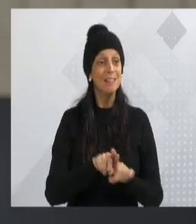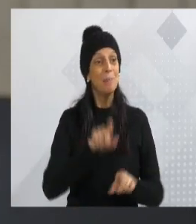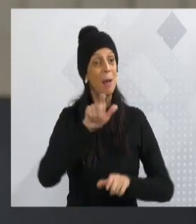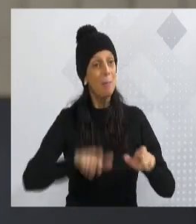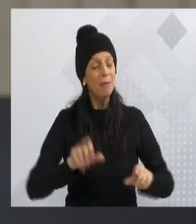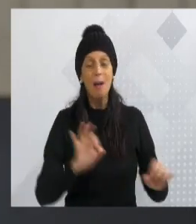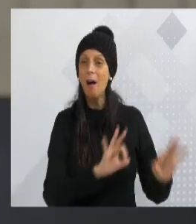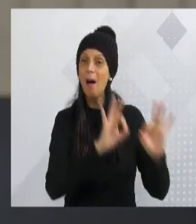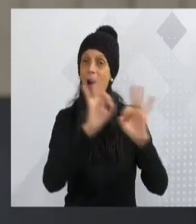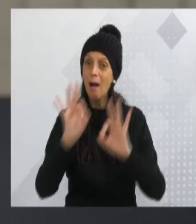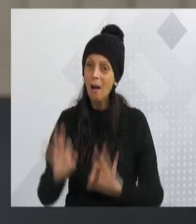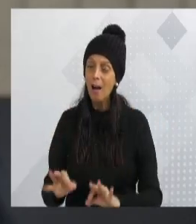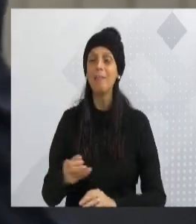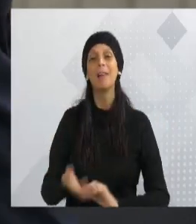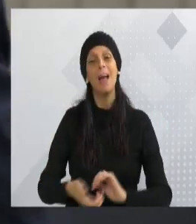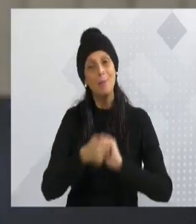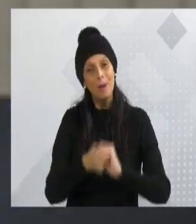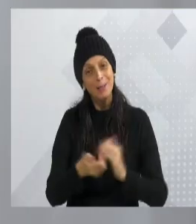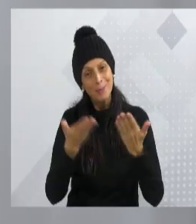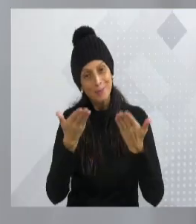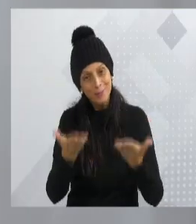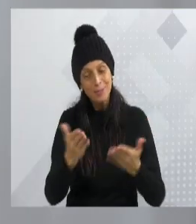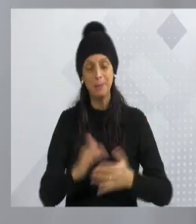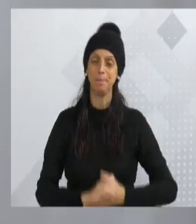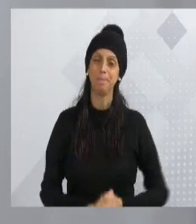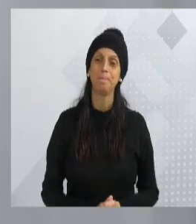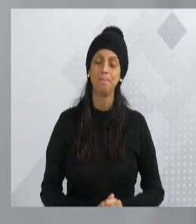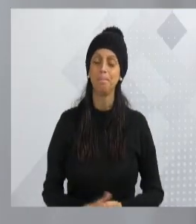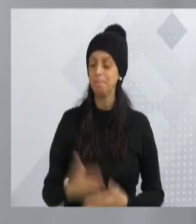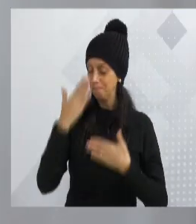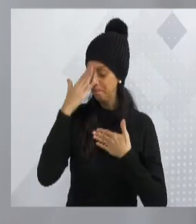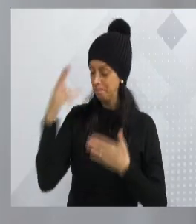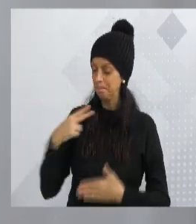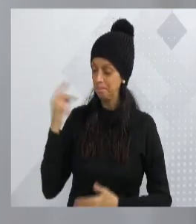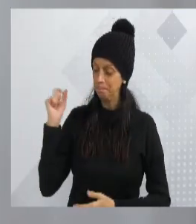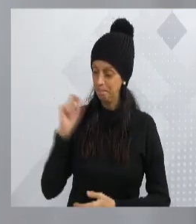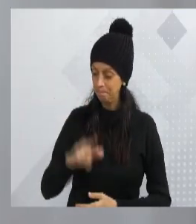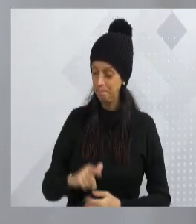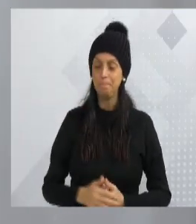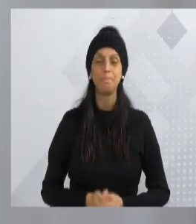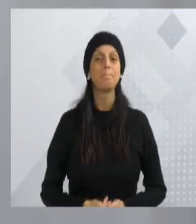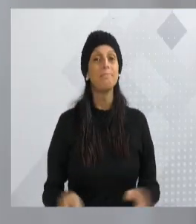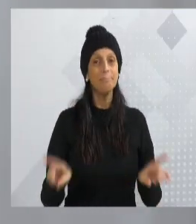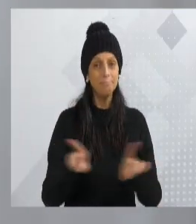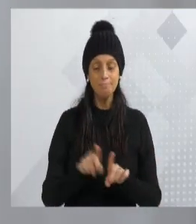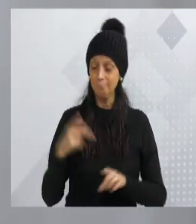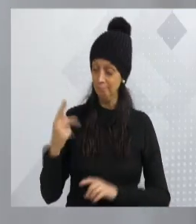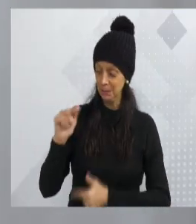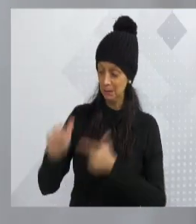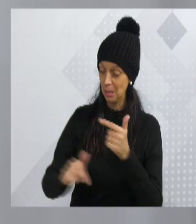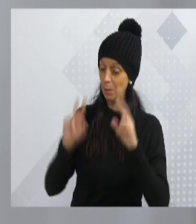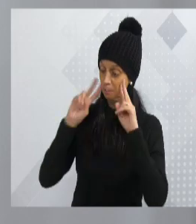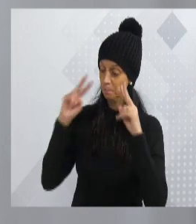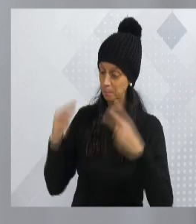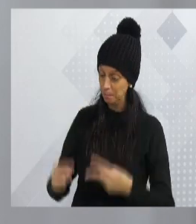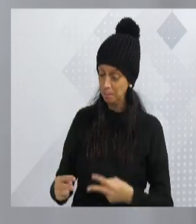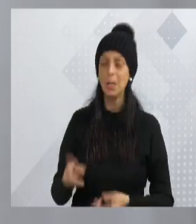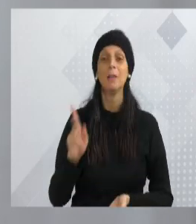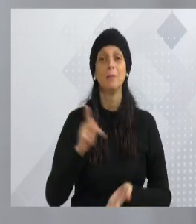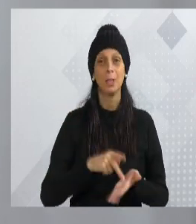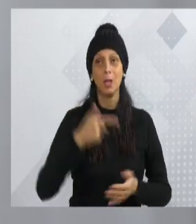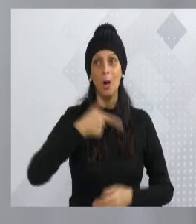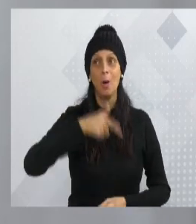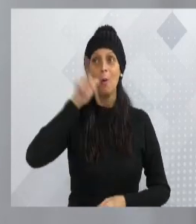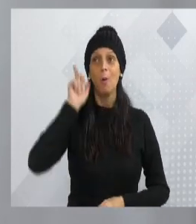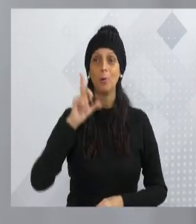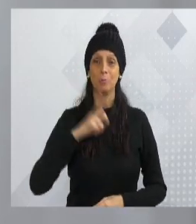nos acompanhando Parabéns Obrigado Vereador Maurício quero também reconhecer seu trabalho e dizer que mais uma vez ontem